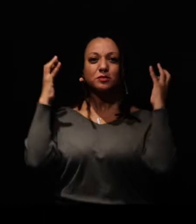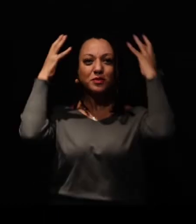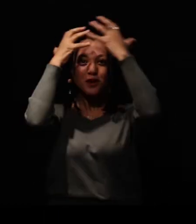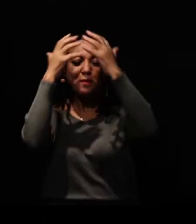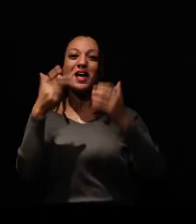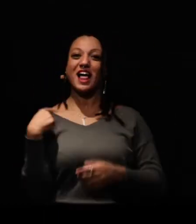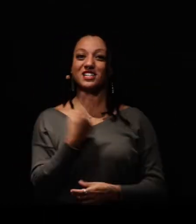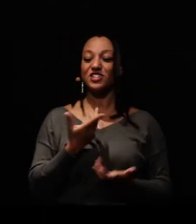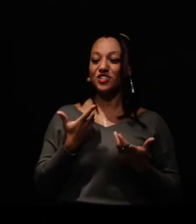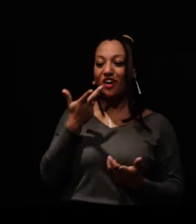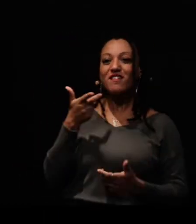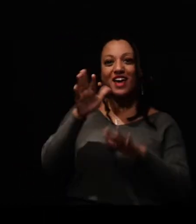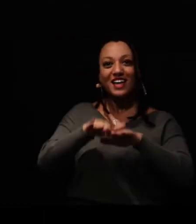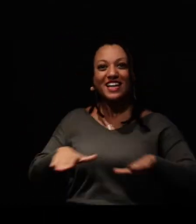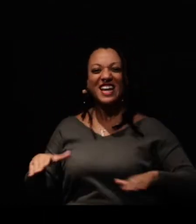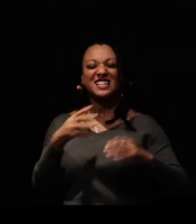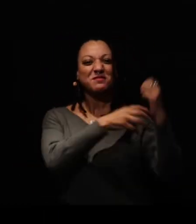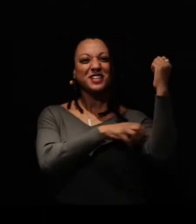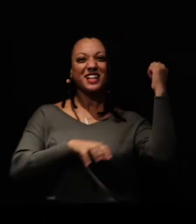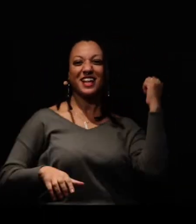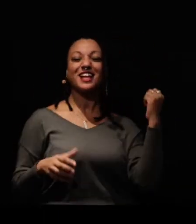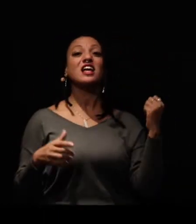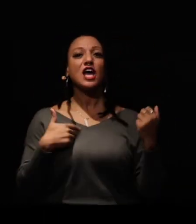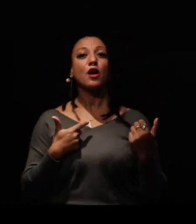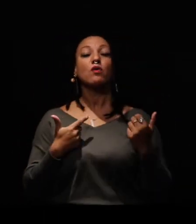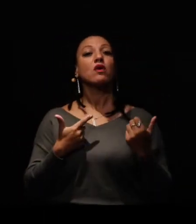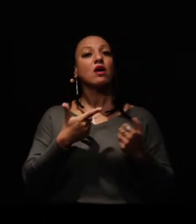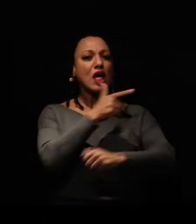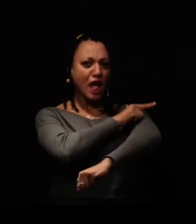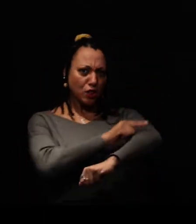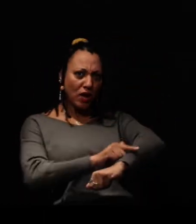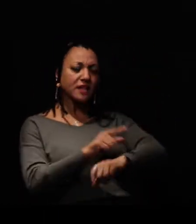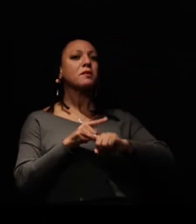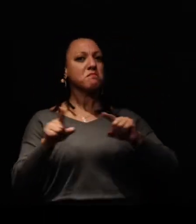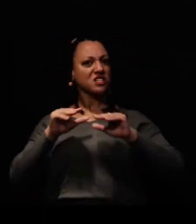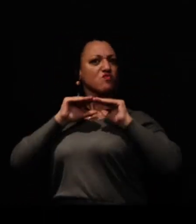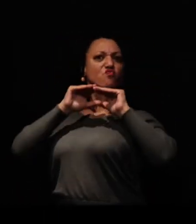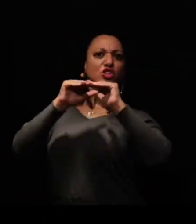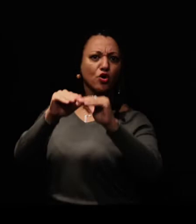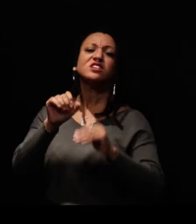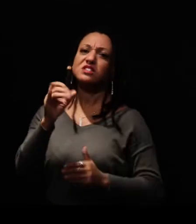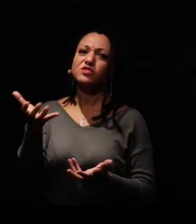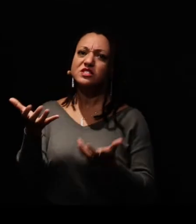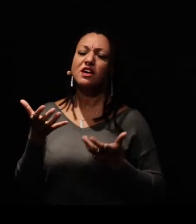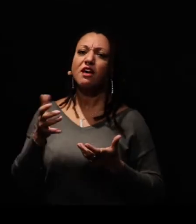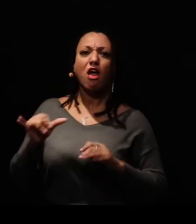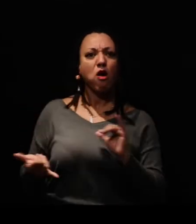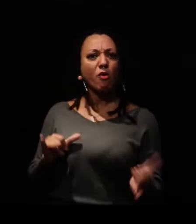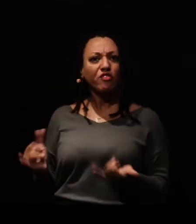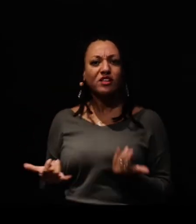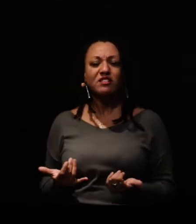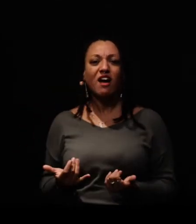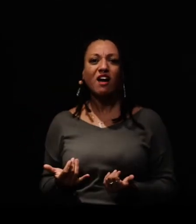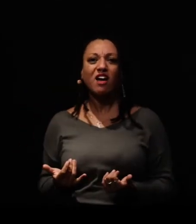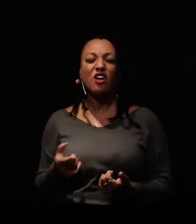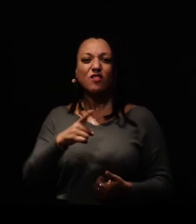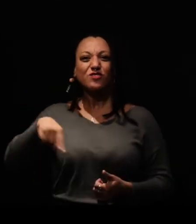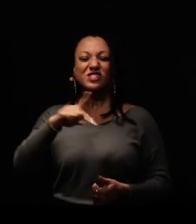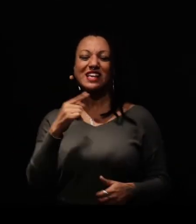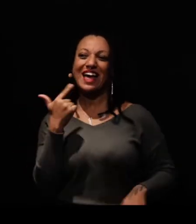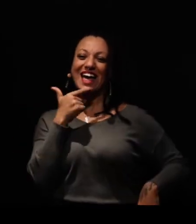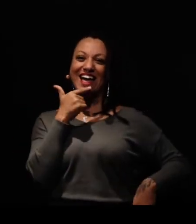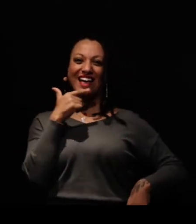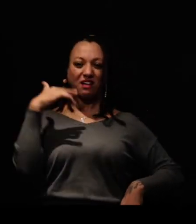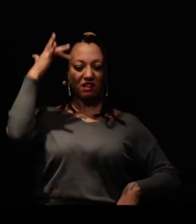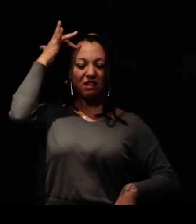contaminando as outras pretinhas tipo fada. Eu sou sutileza pra quem tem pra trocar, ao mesmo tempo que eu sou voadora pra quem só quer me sugar. A risada debochada do seu